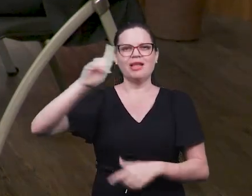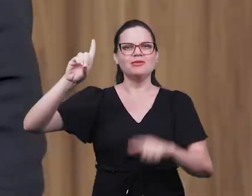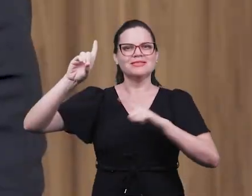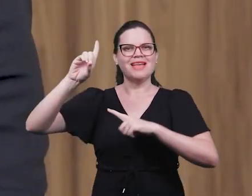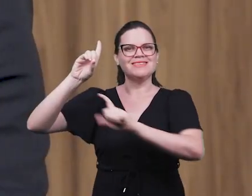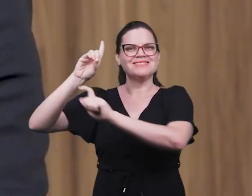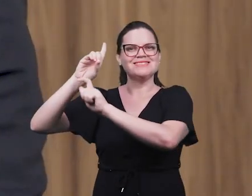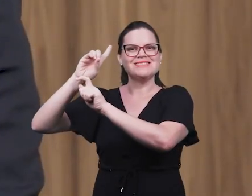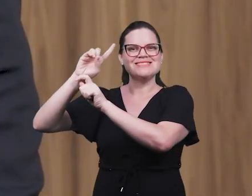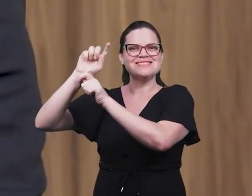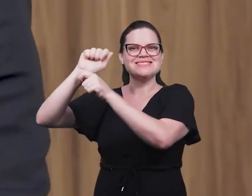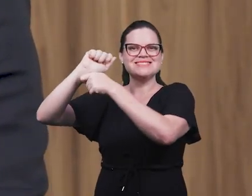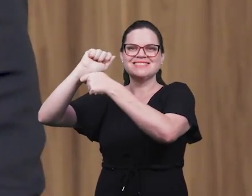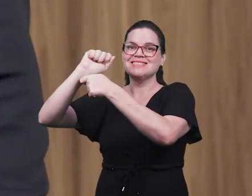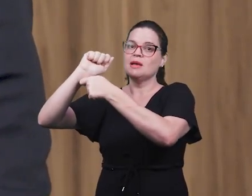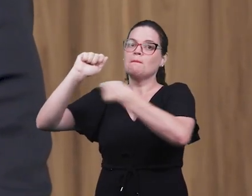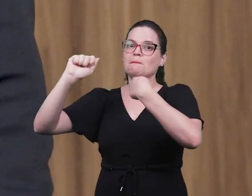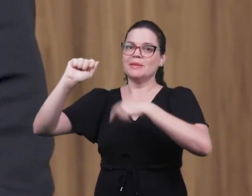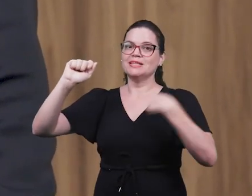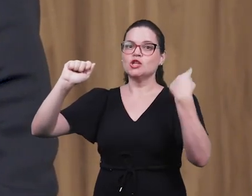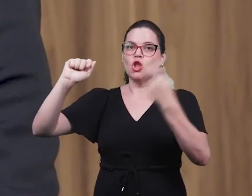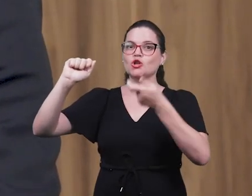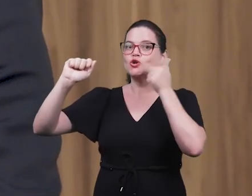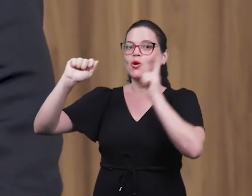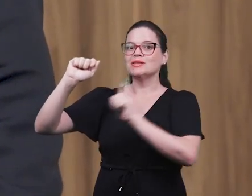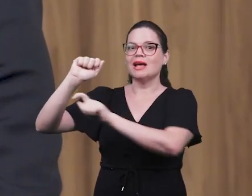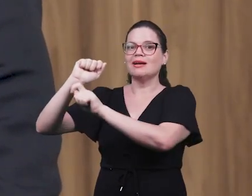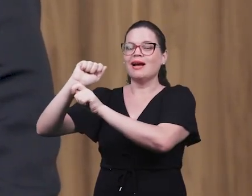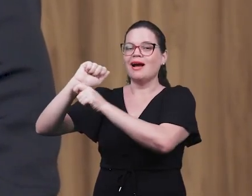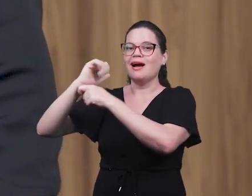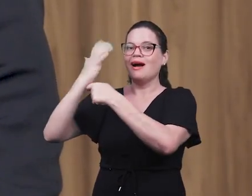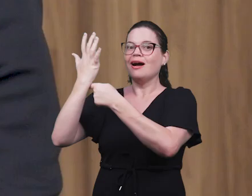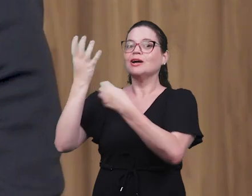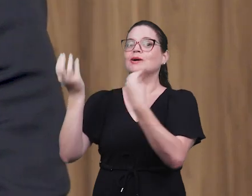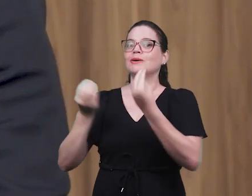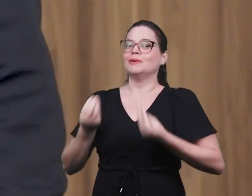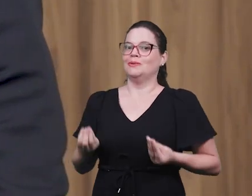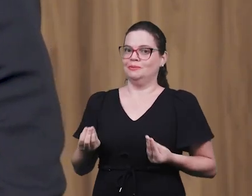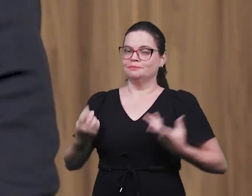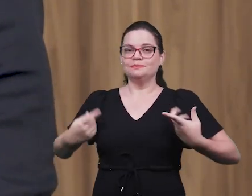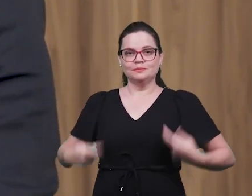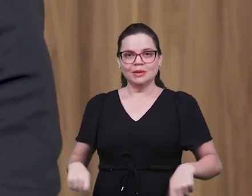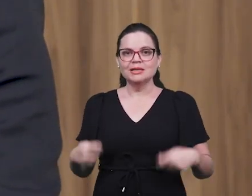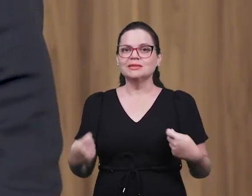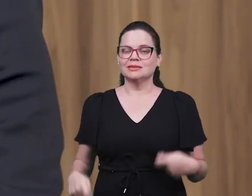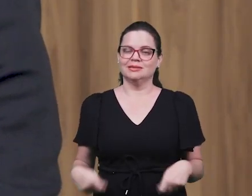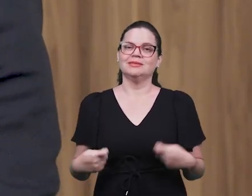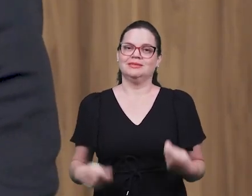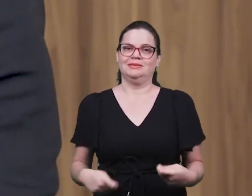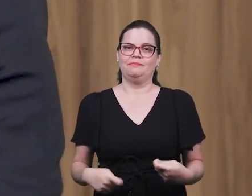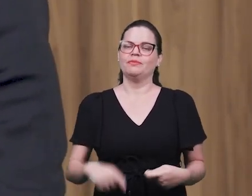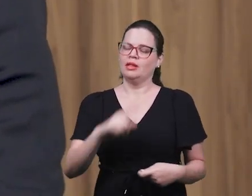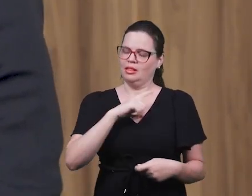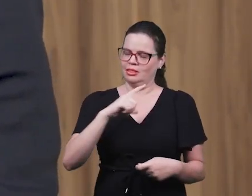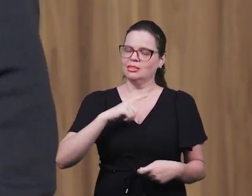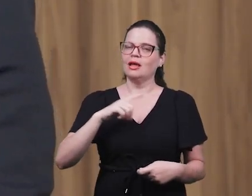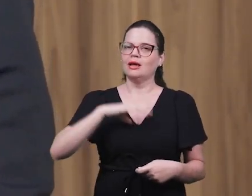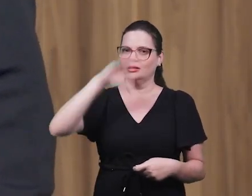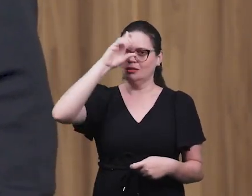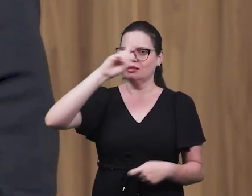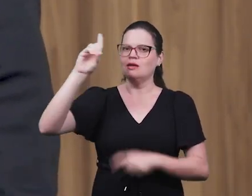pouco sobre esse tema aqui na introdução. É necessário alcançar o enigma. Existe um